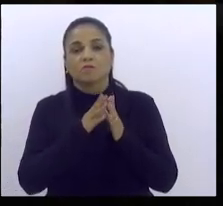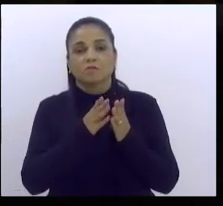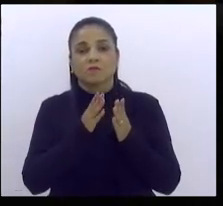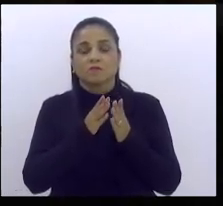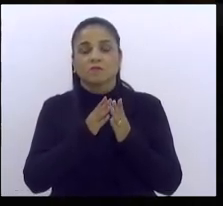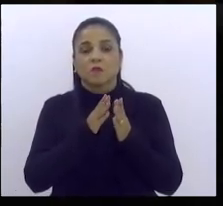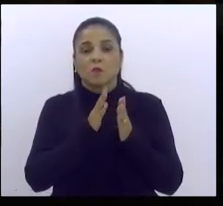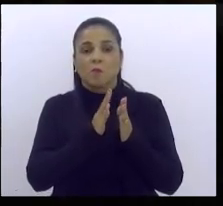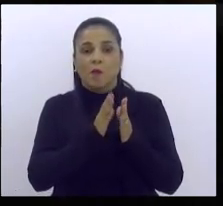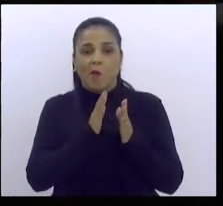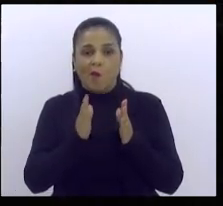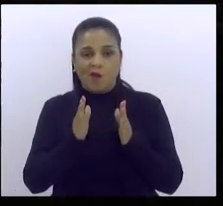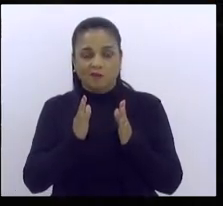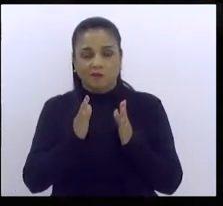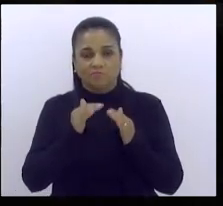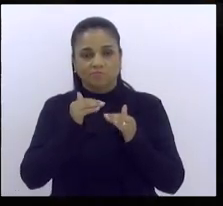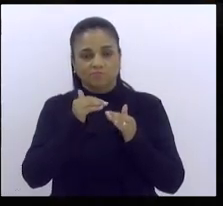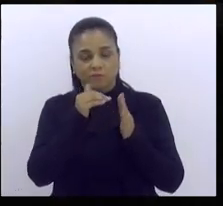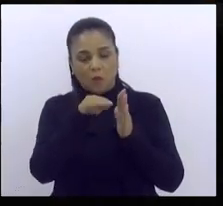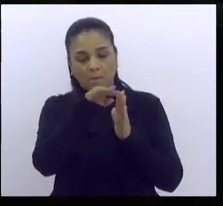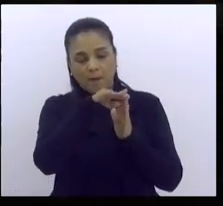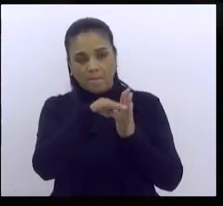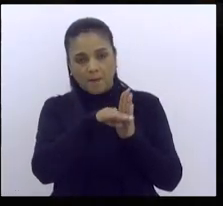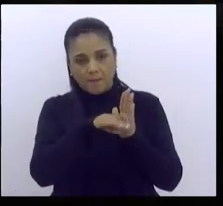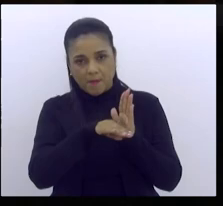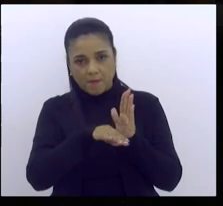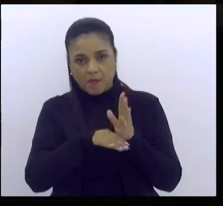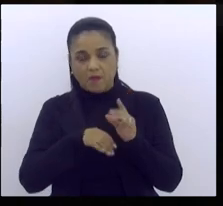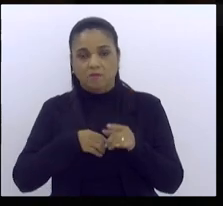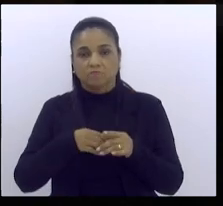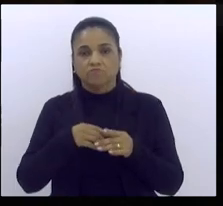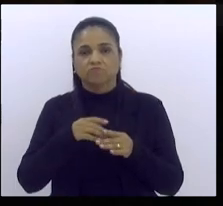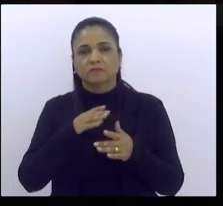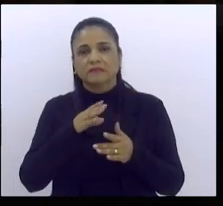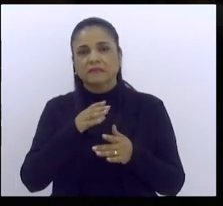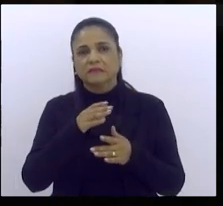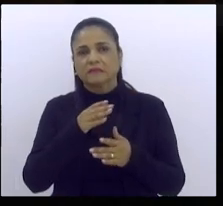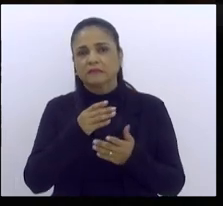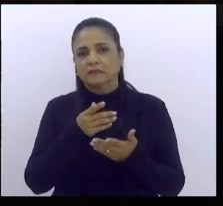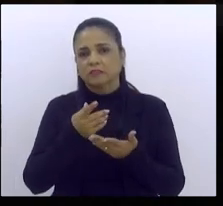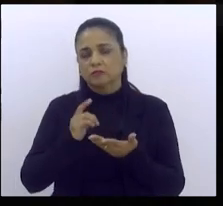grandeza, pessoal em cargos do Estado está na ordem de 64